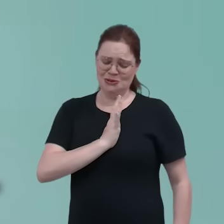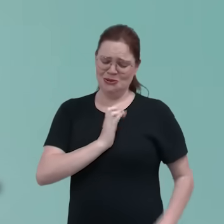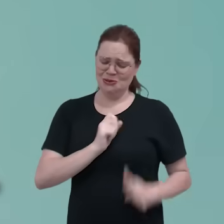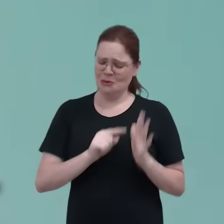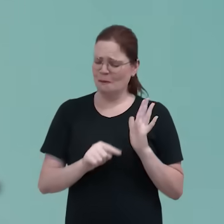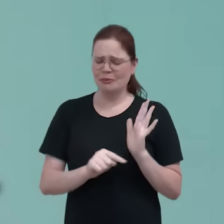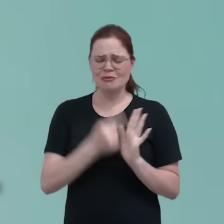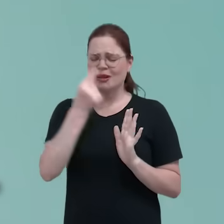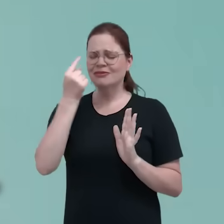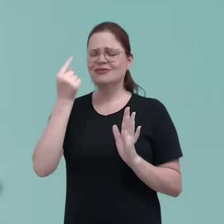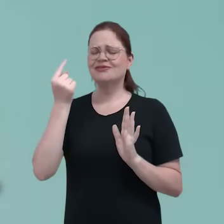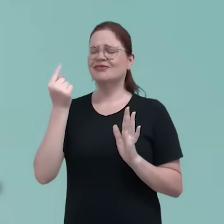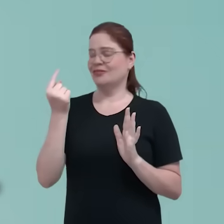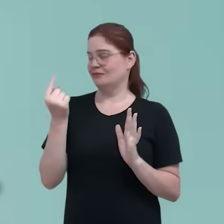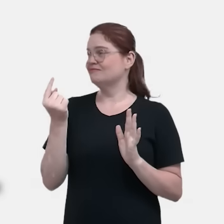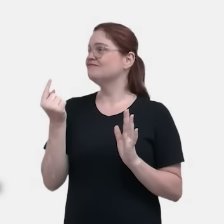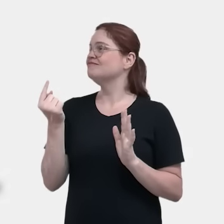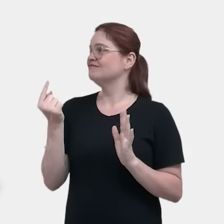primeira